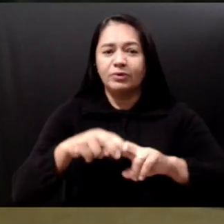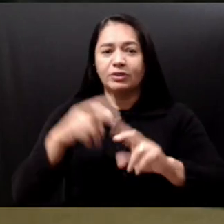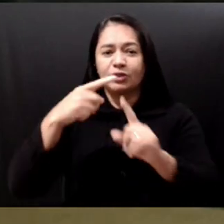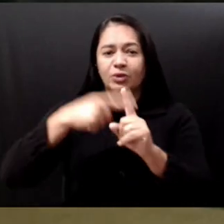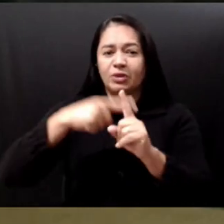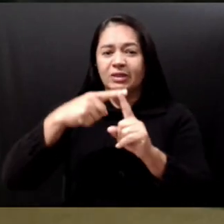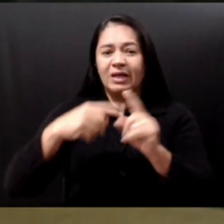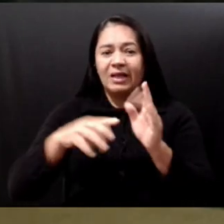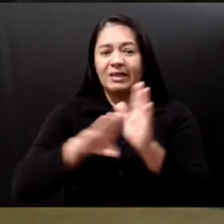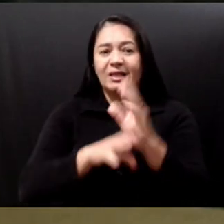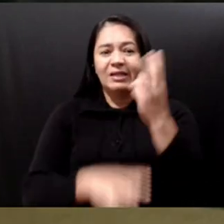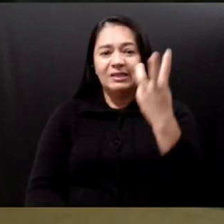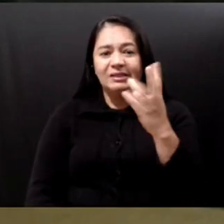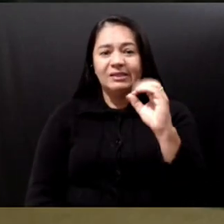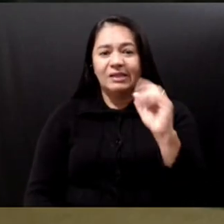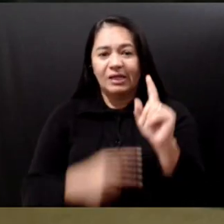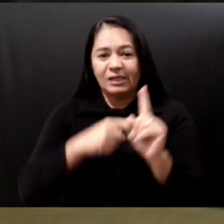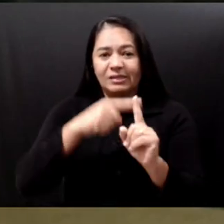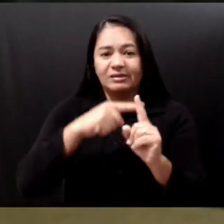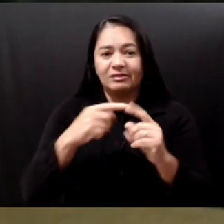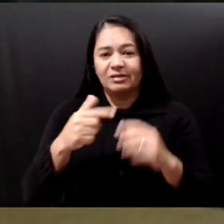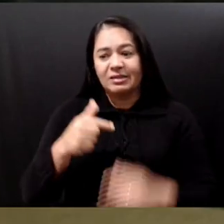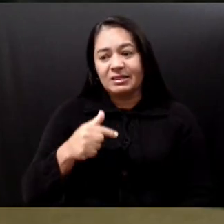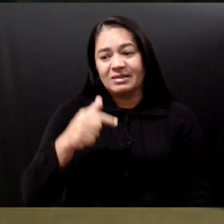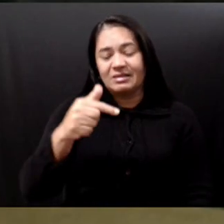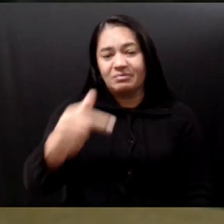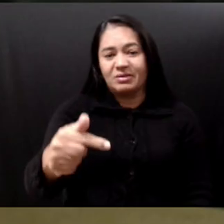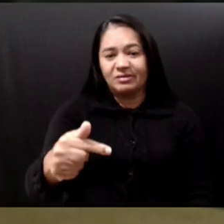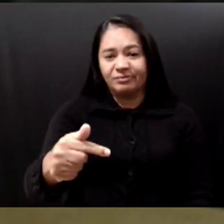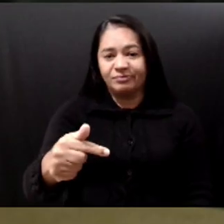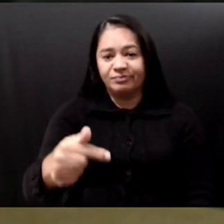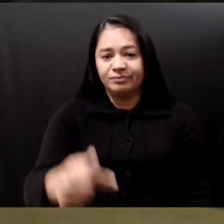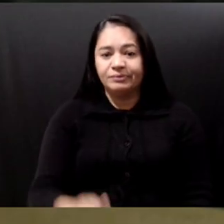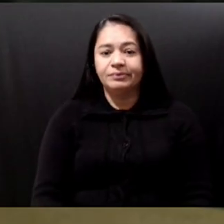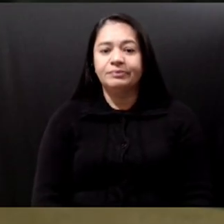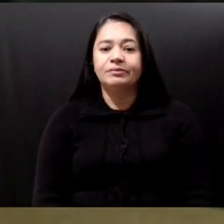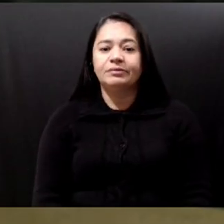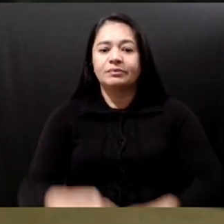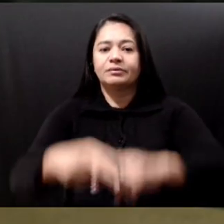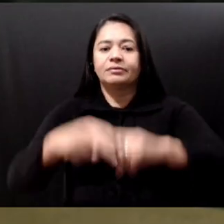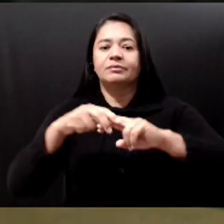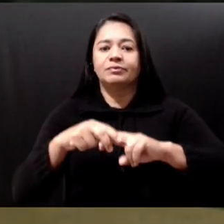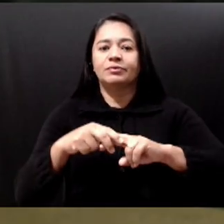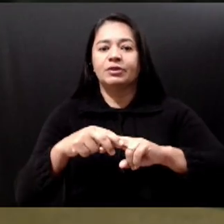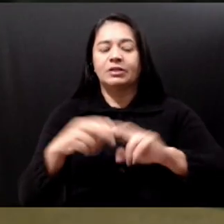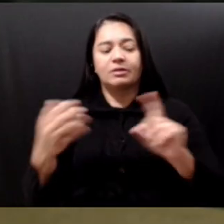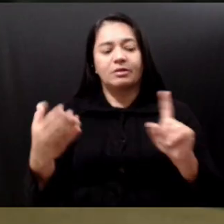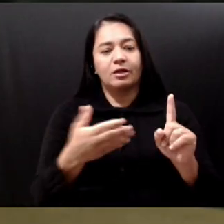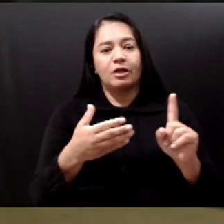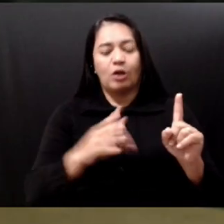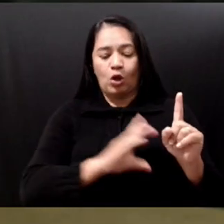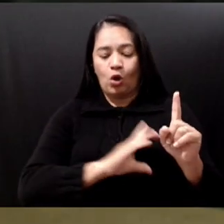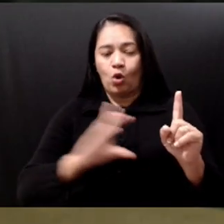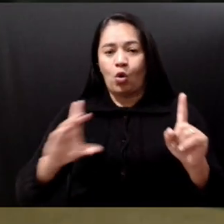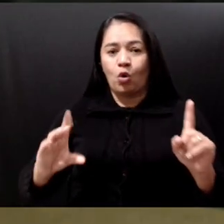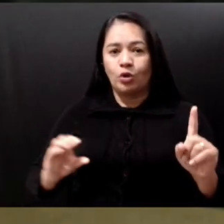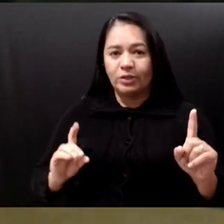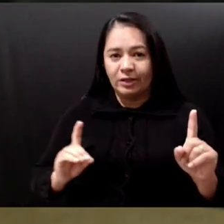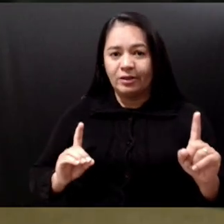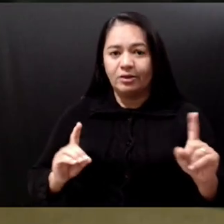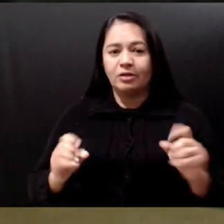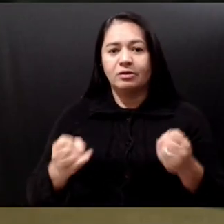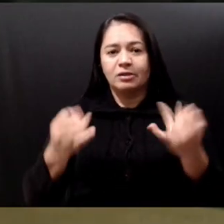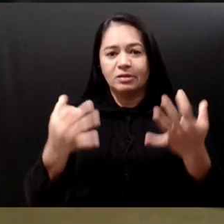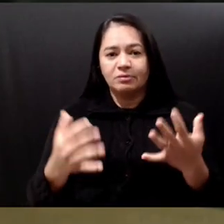partir da semana que vem. E o coordenador da Defesa Civil de Campinas, o Sidney, reforça que a prefeitura se mobilize com equipamentos,